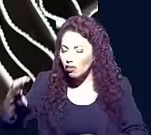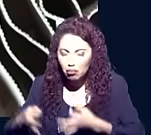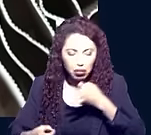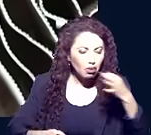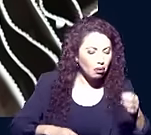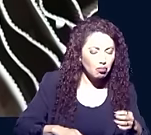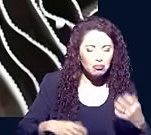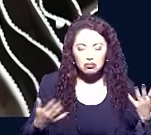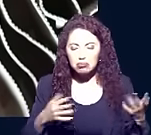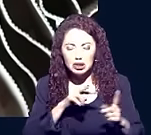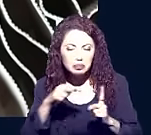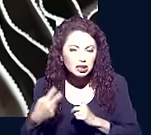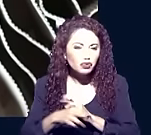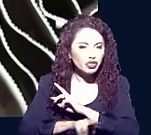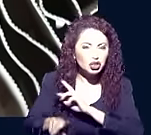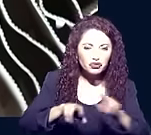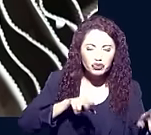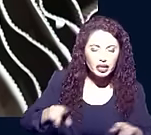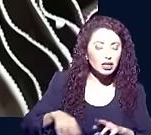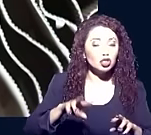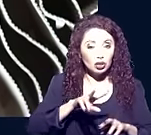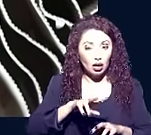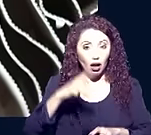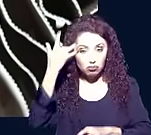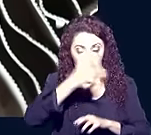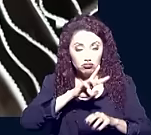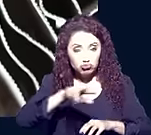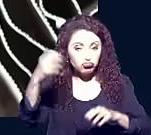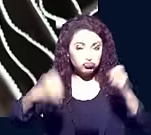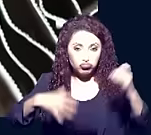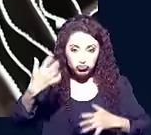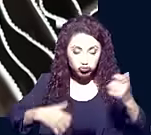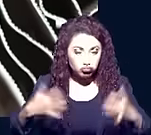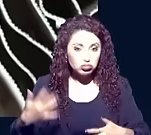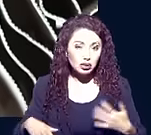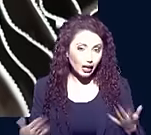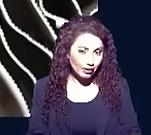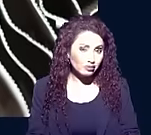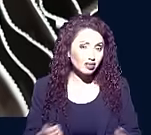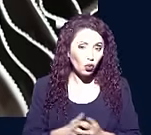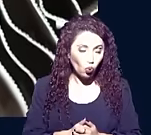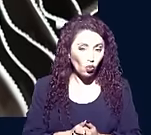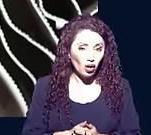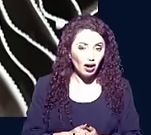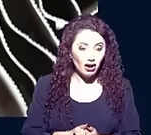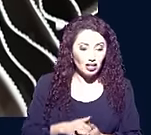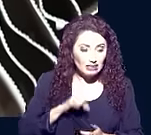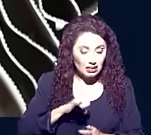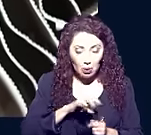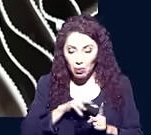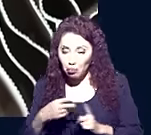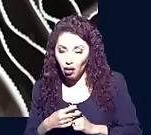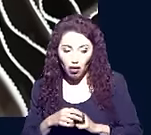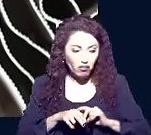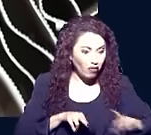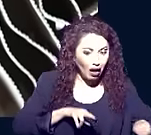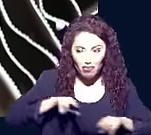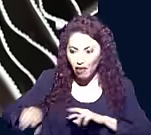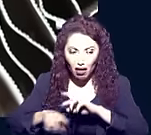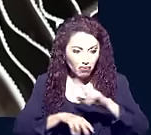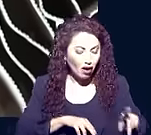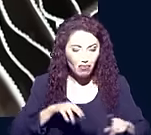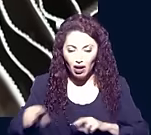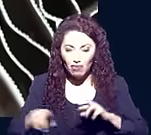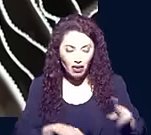então tem versões para todos os lados e o pior na política são as versões então Amanda o governo tem a